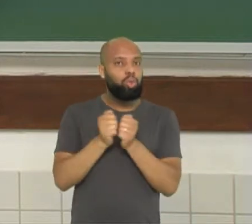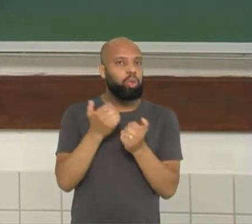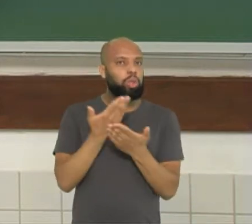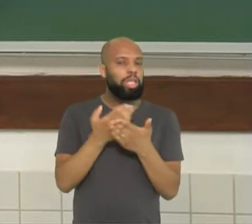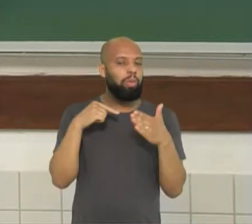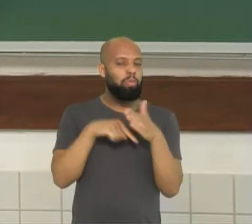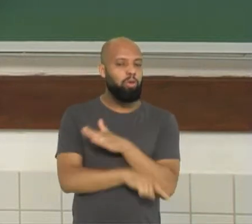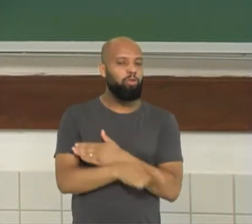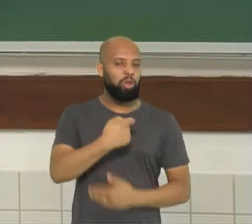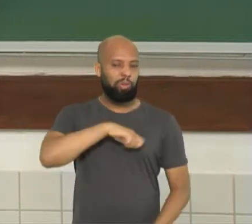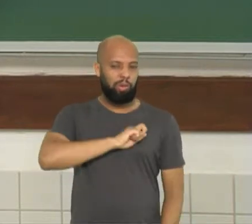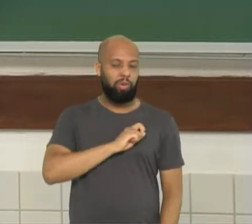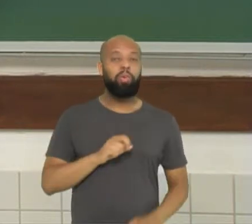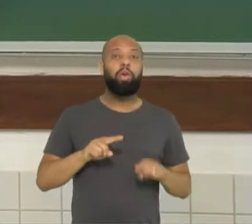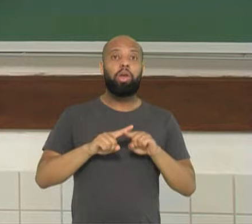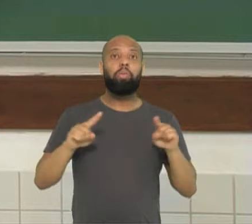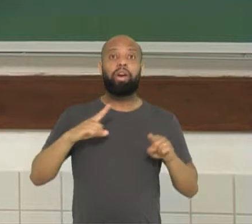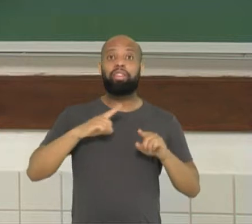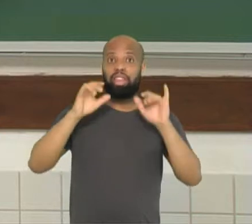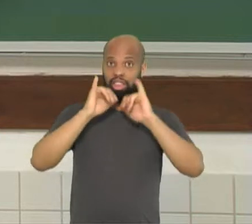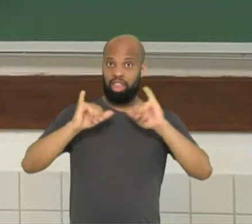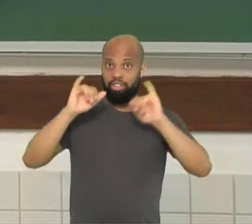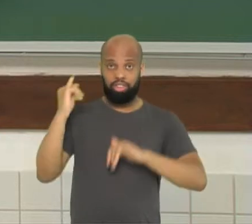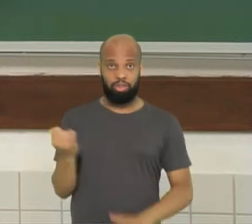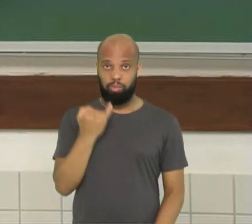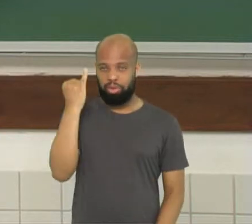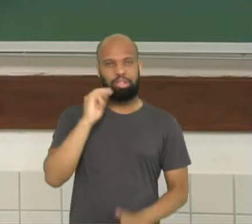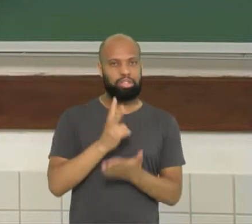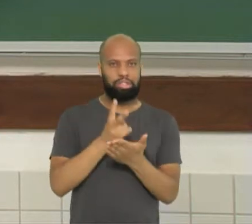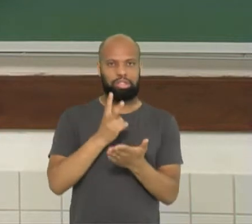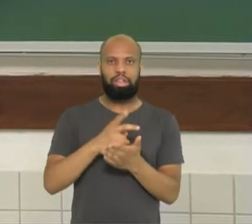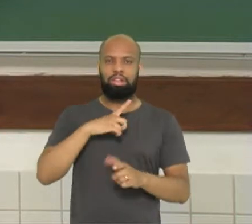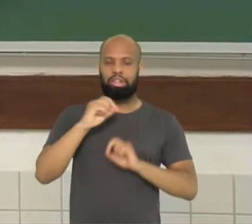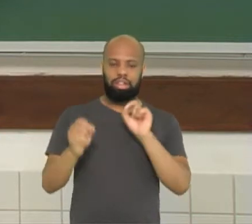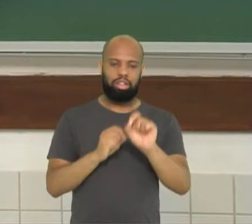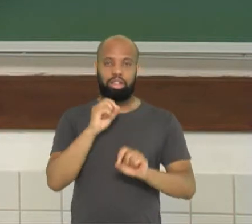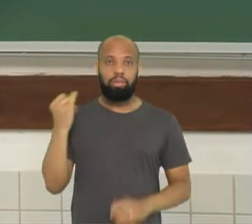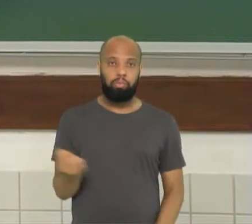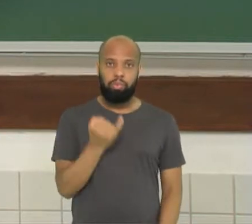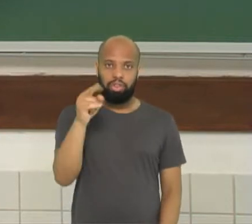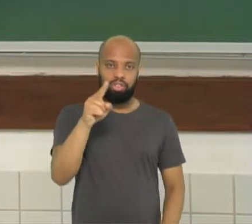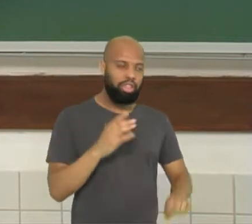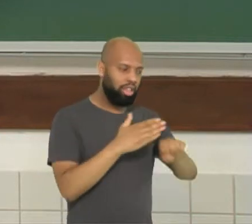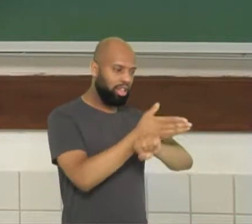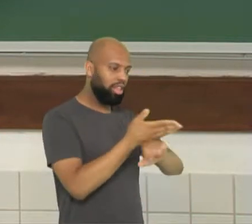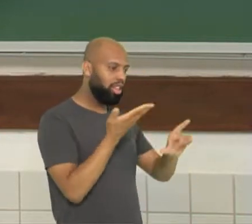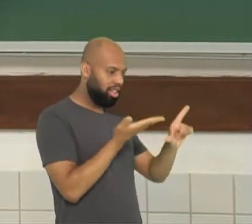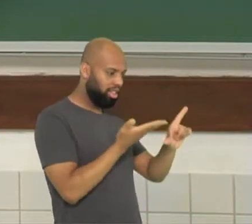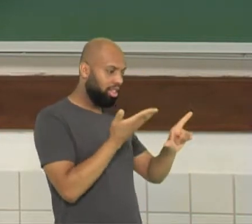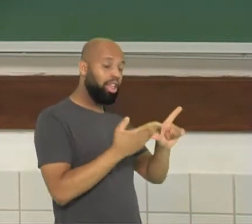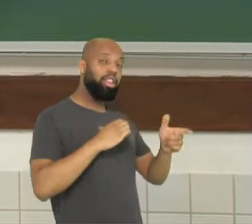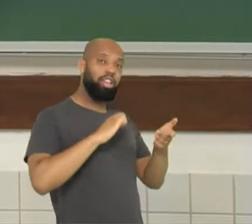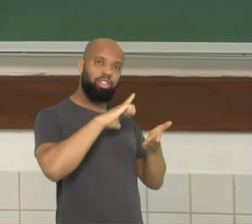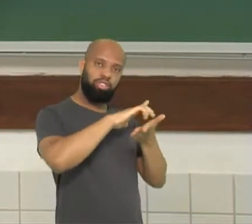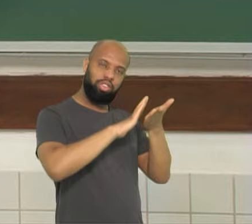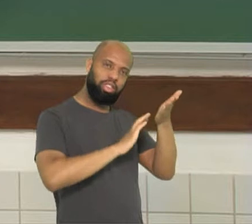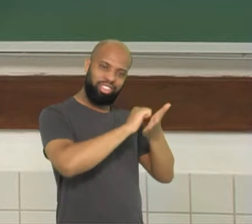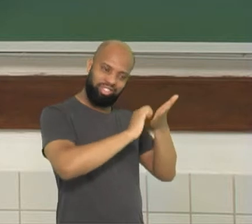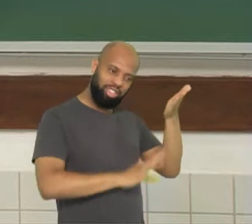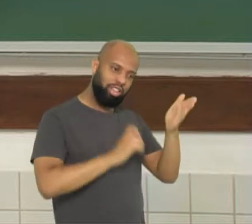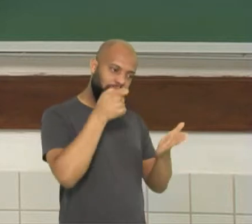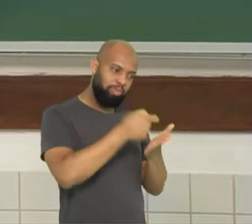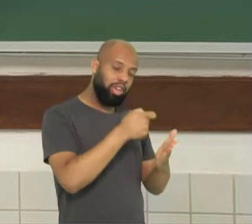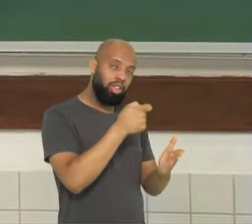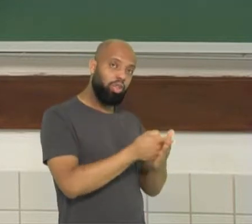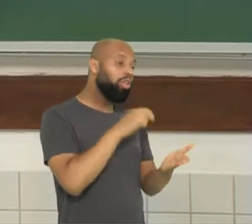mais. Mas antes disso, temos os nossos recados, tá? Não deixe de fazer a sua atividade obrigatória, garantindo assim a sua